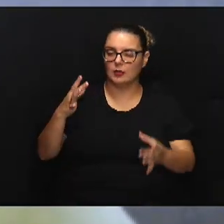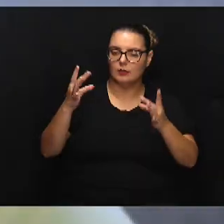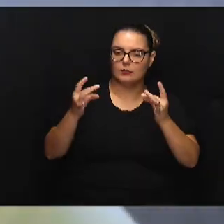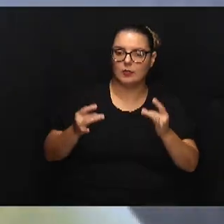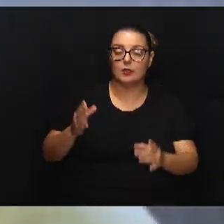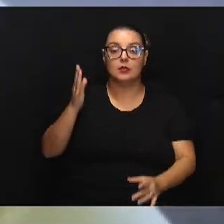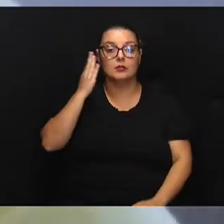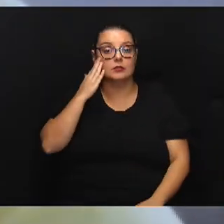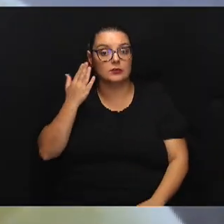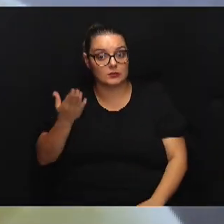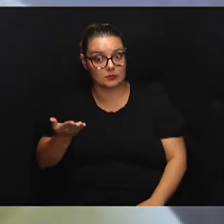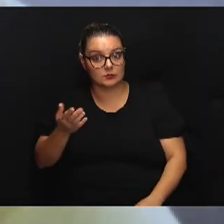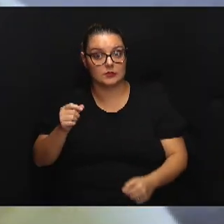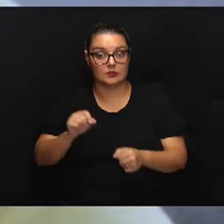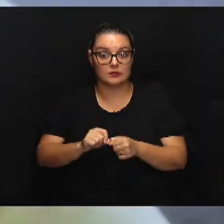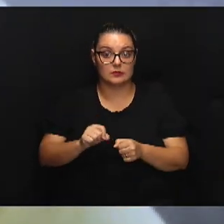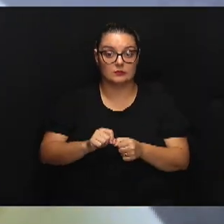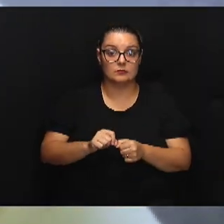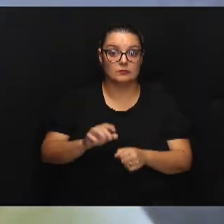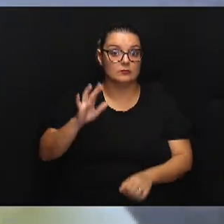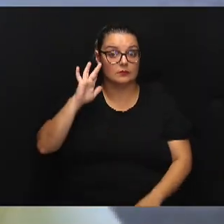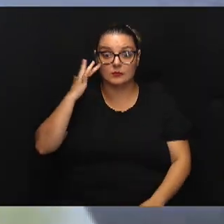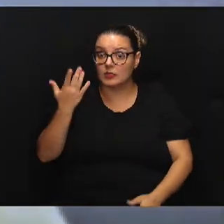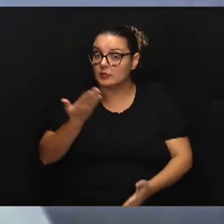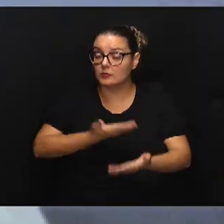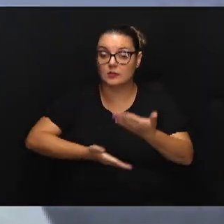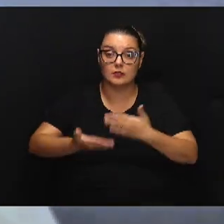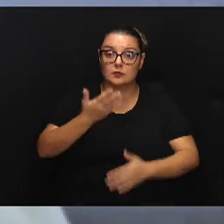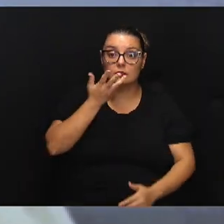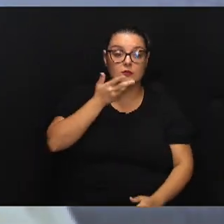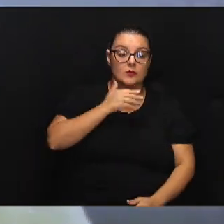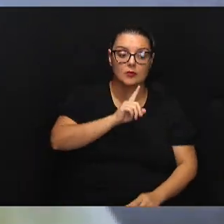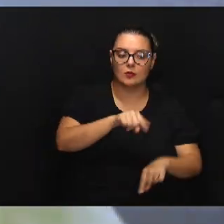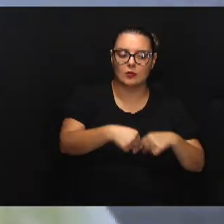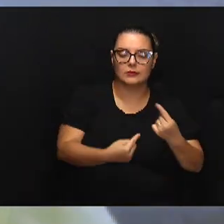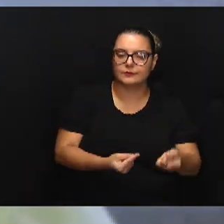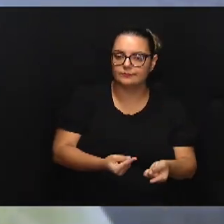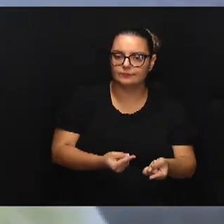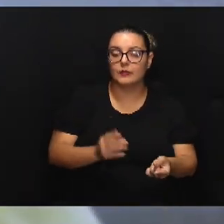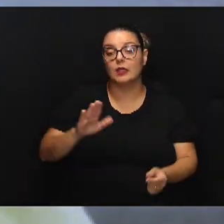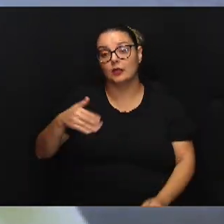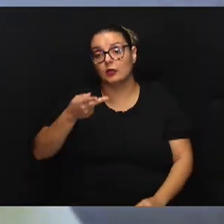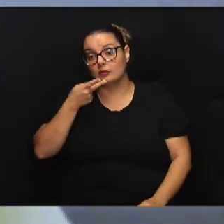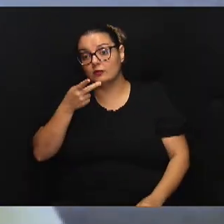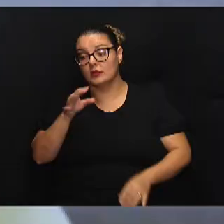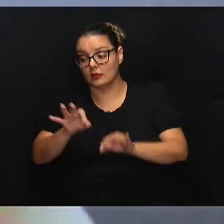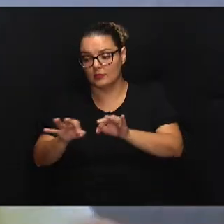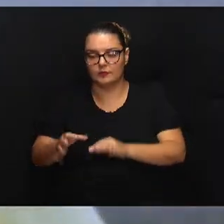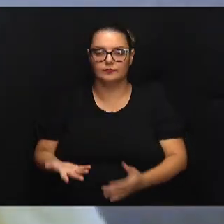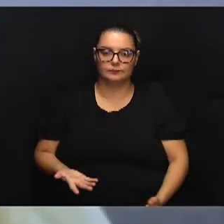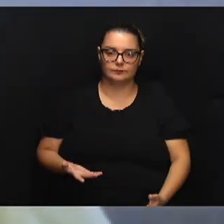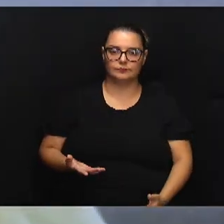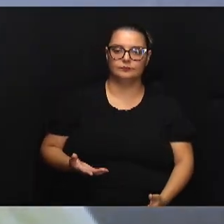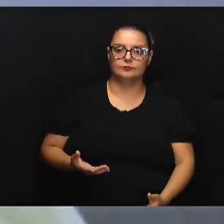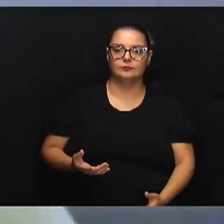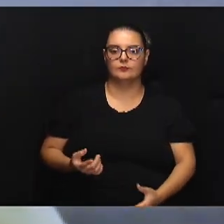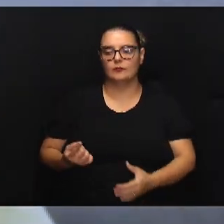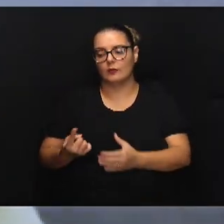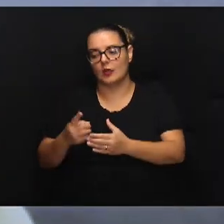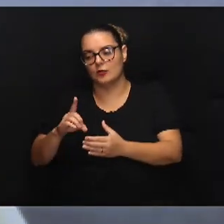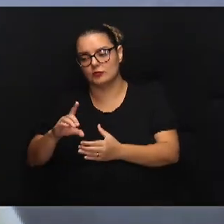sabia fazer isso, mas não sabia interagir com a criança. E quando a gente fala da organização, ela colocava os CDs,